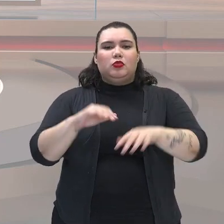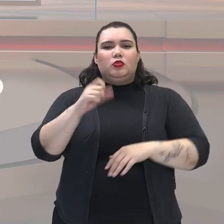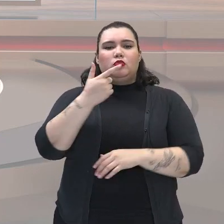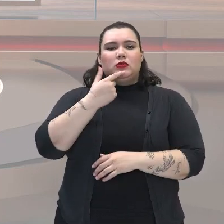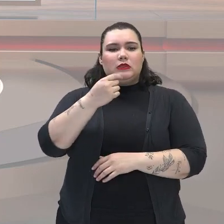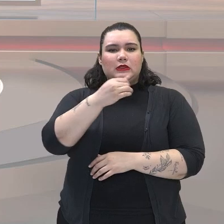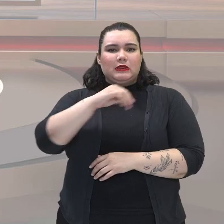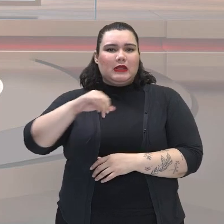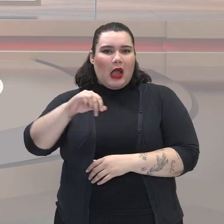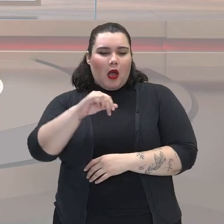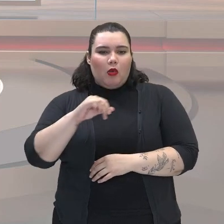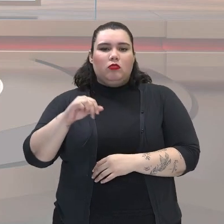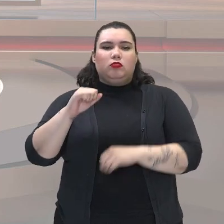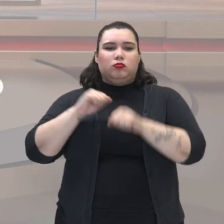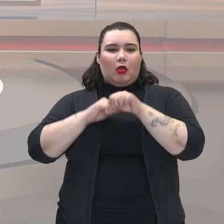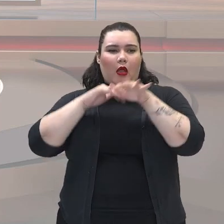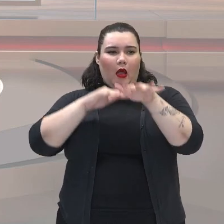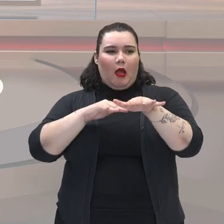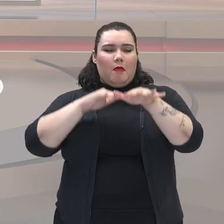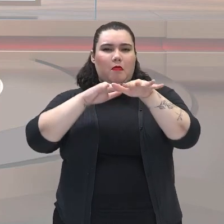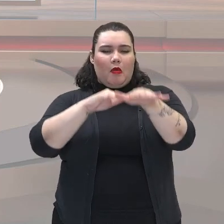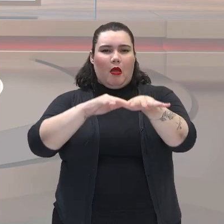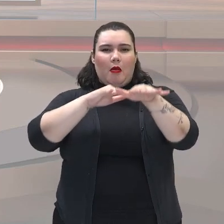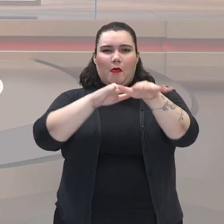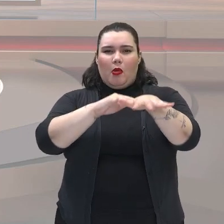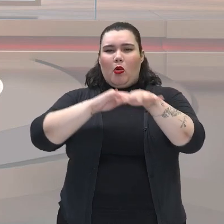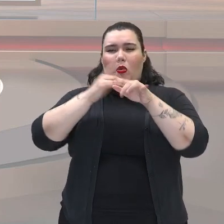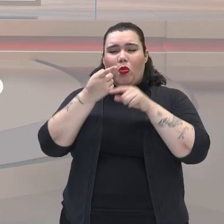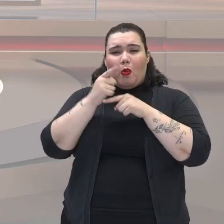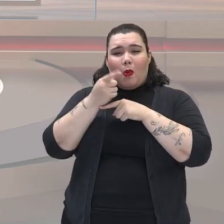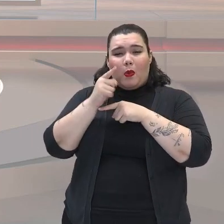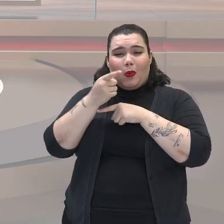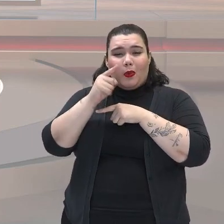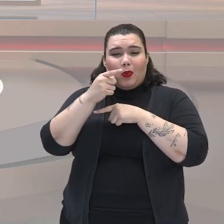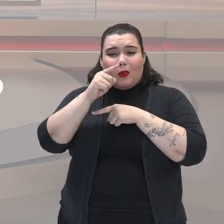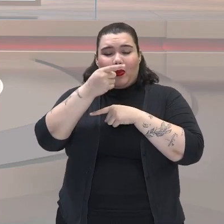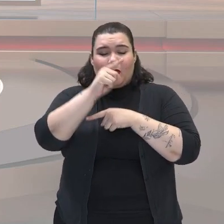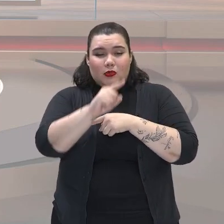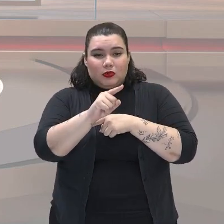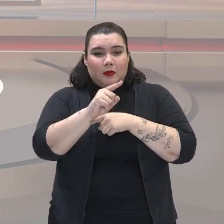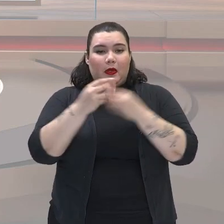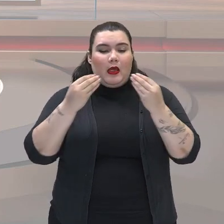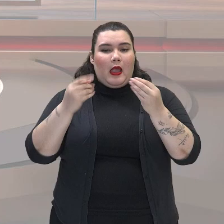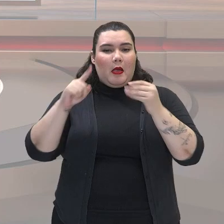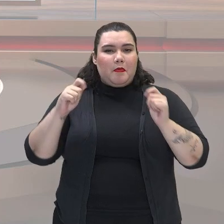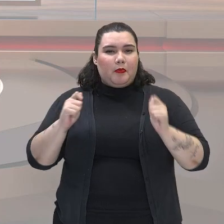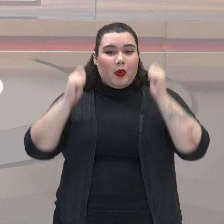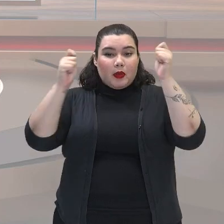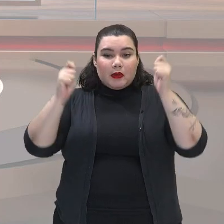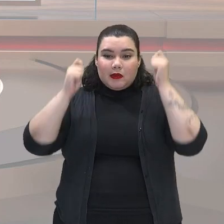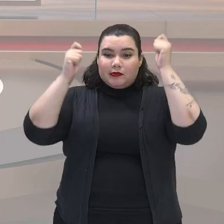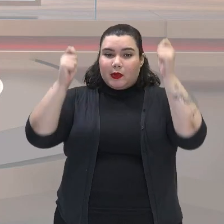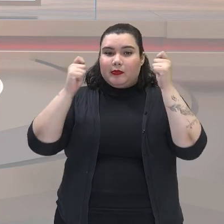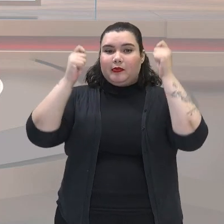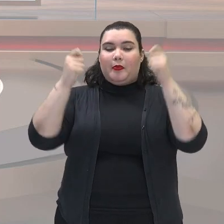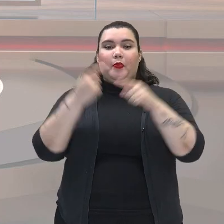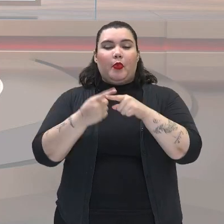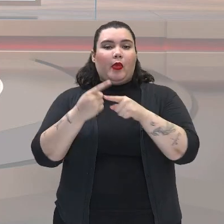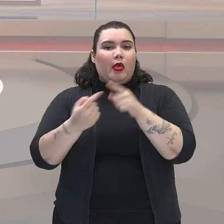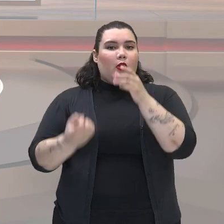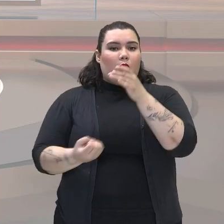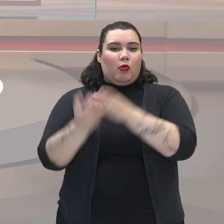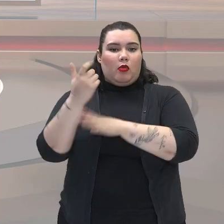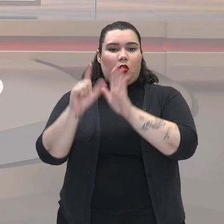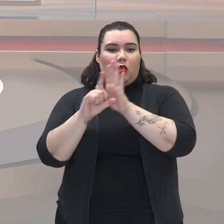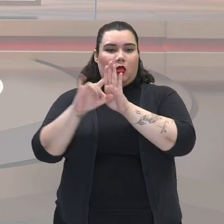por diversos quilômetros ali como forma de protesto, né? A partir daquele momento foi imposta uma lei que o